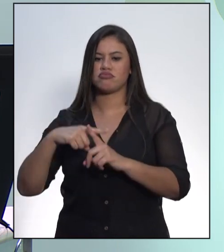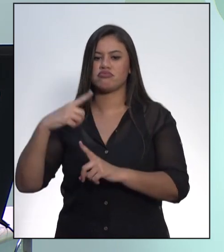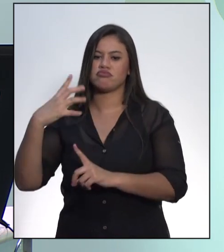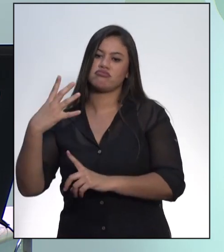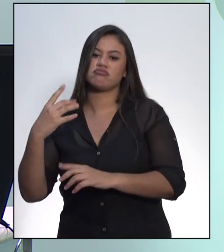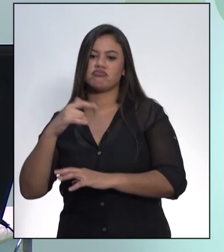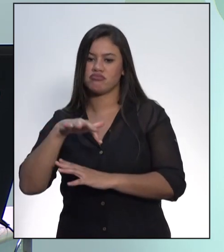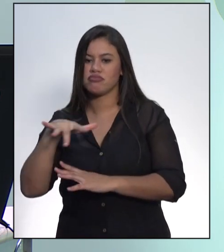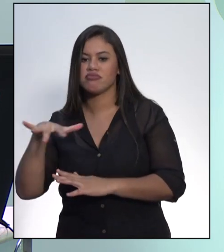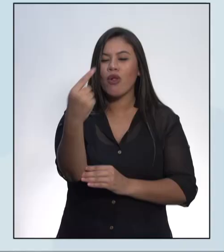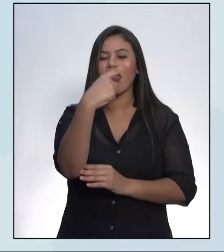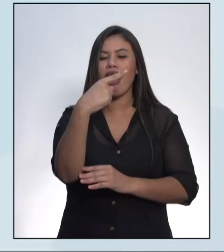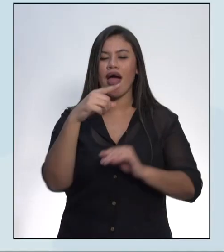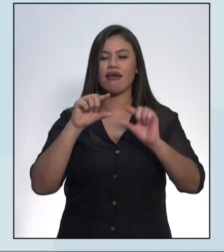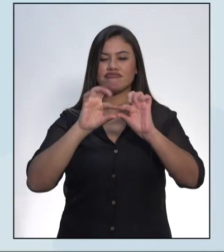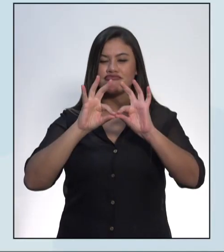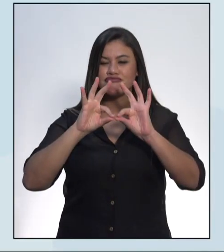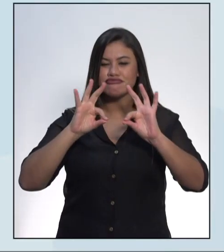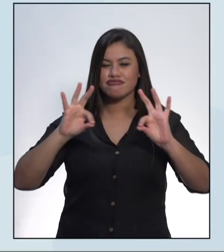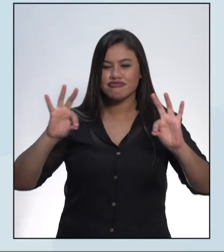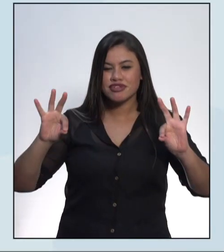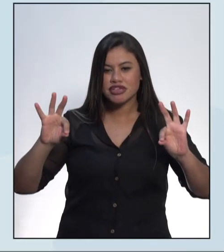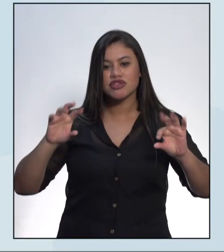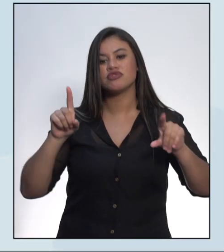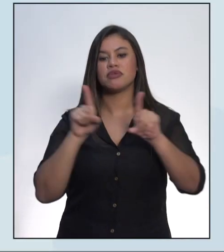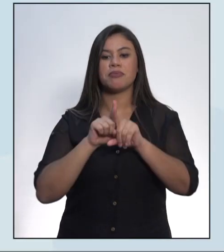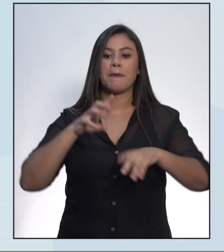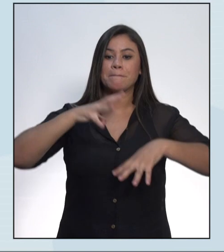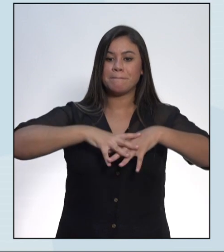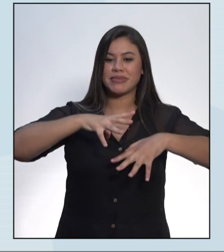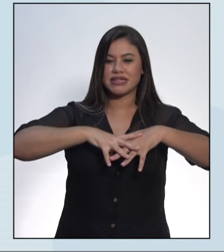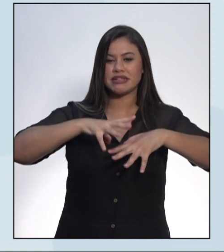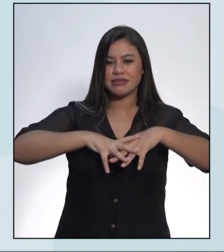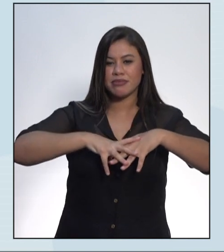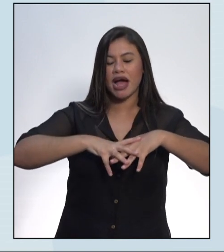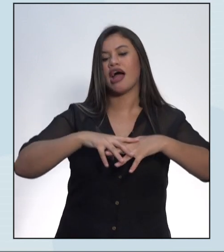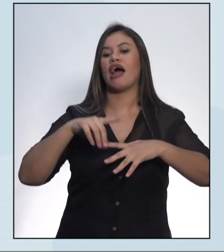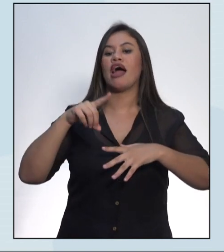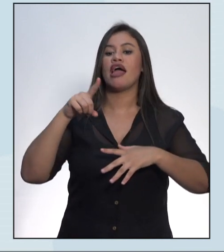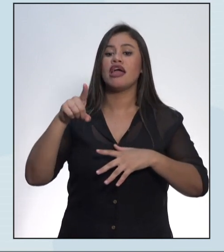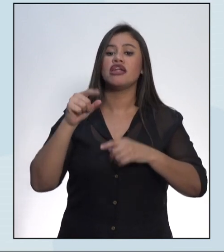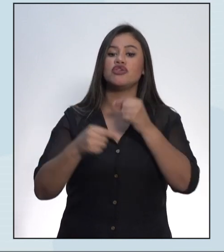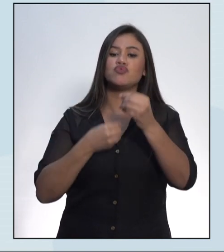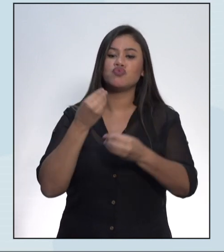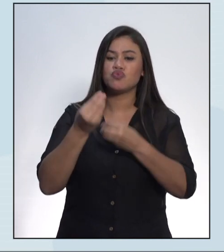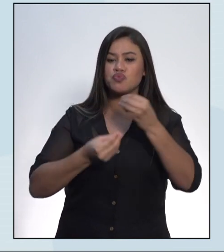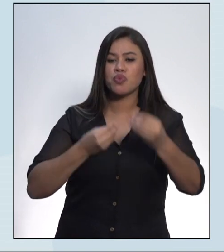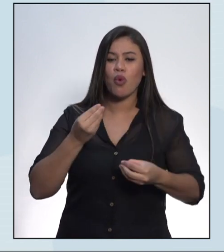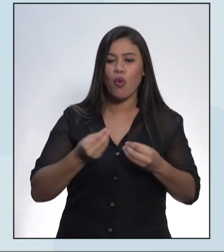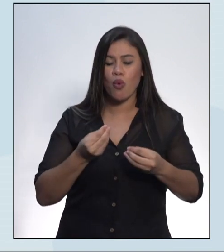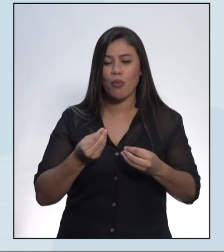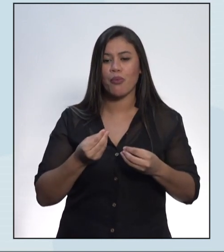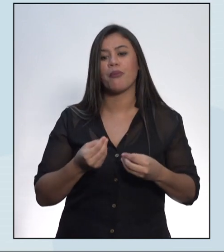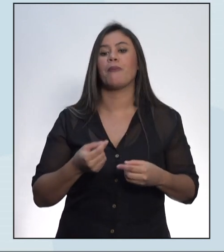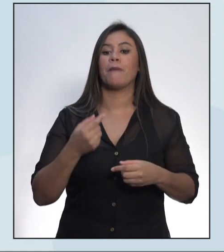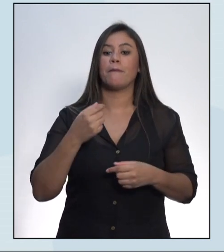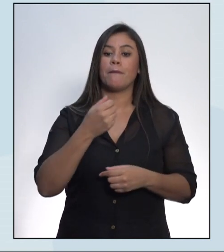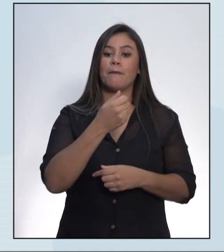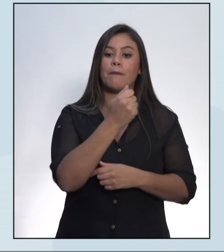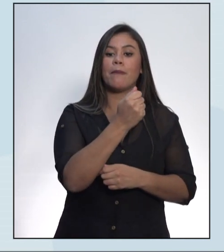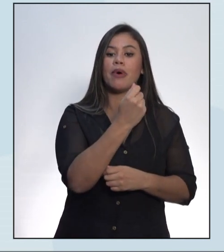muito complicado, né? Ele resolveu da seguinte forma, né? Ele resolveu da seguinte ideia. Ele pegou o primeiro